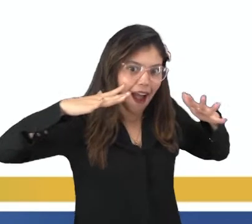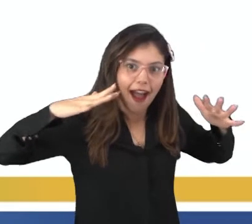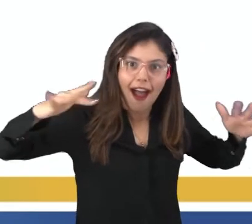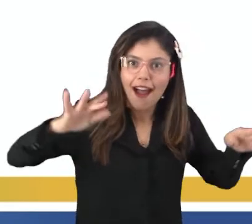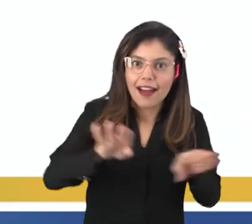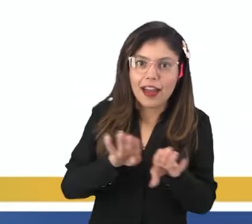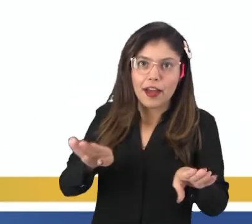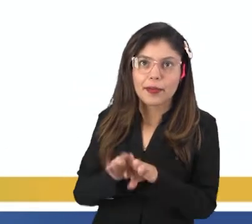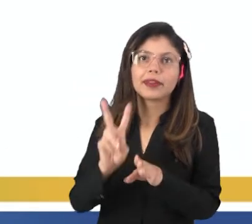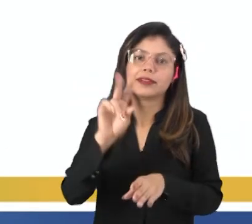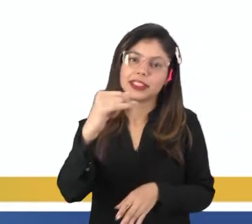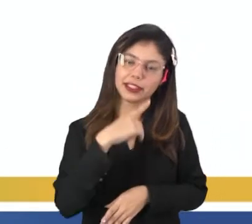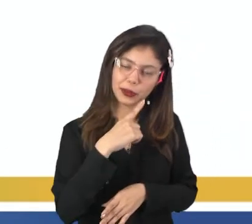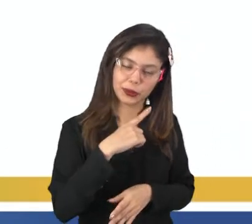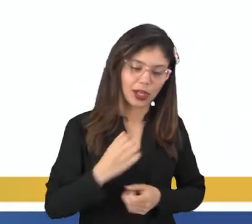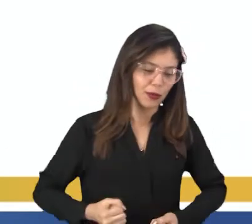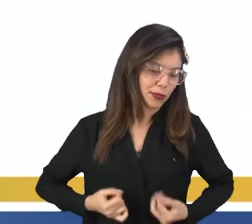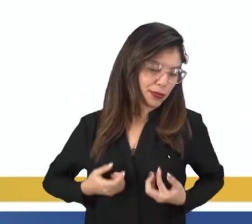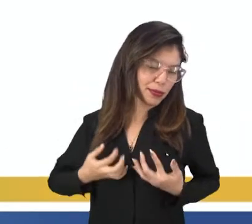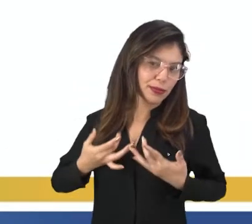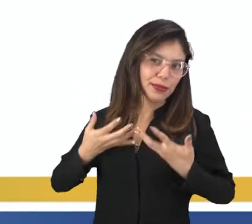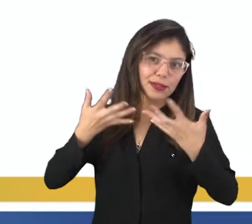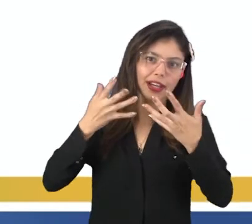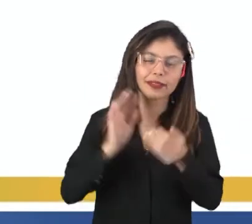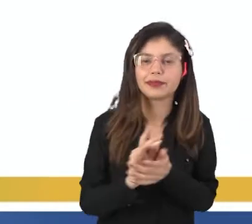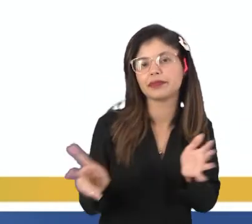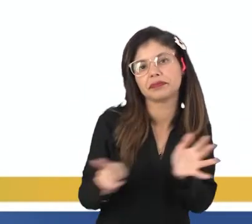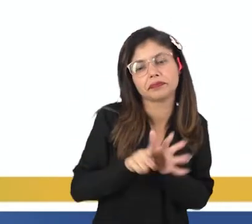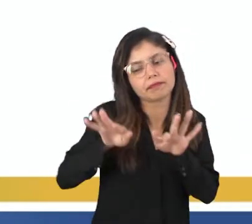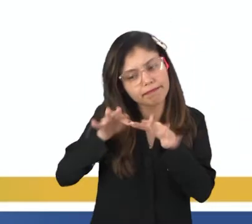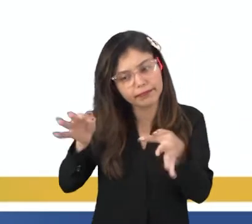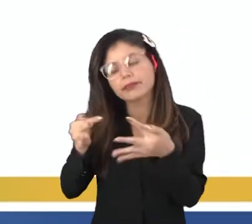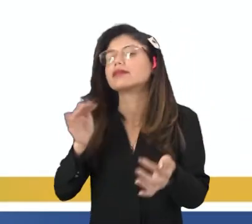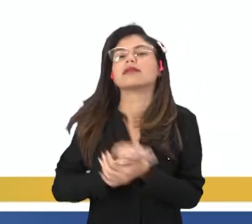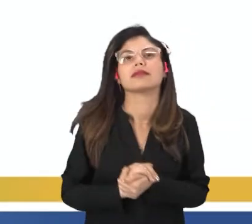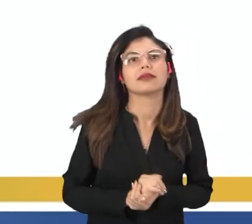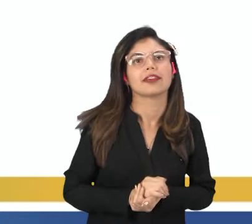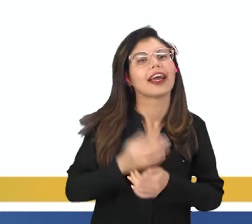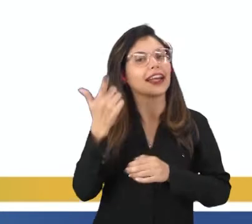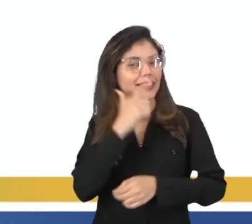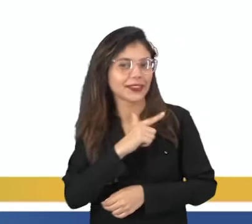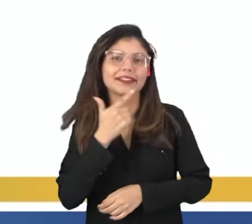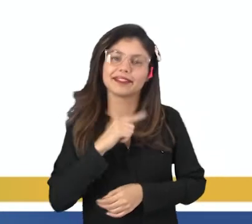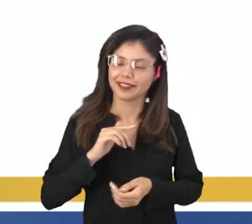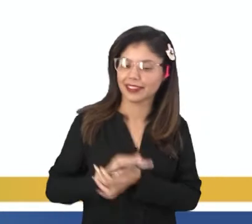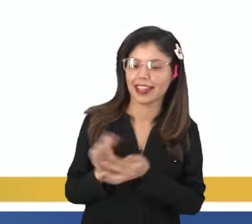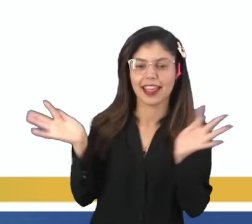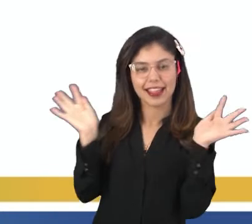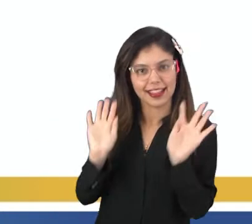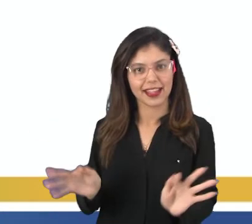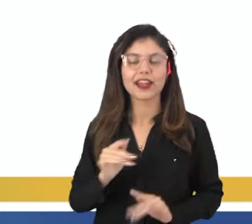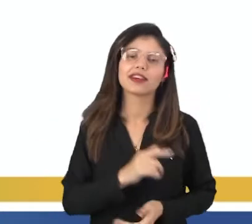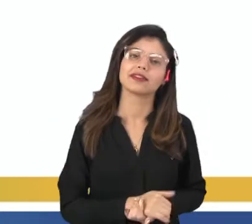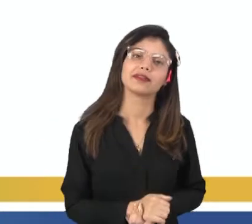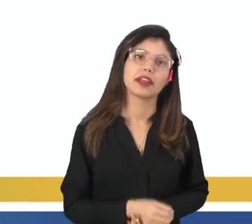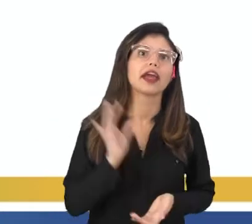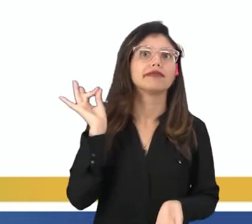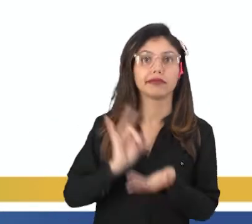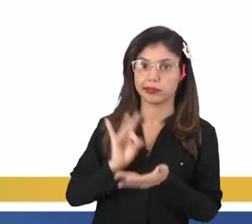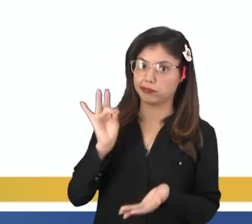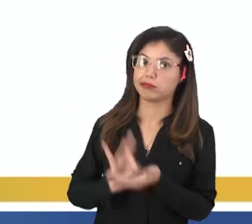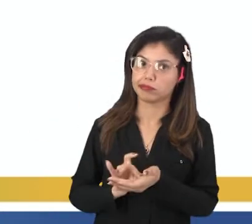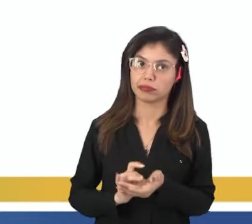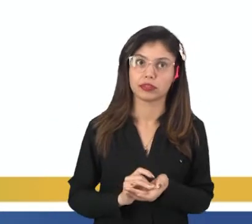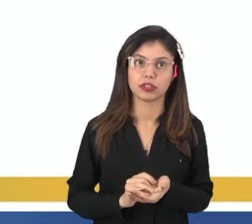com os efeitos especiais e se emocionar com o roteiro simples que diverte e traz uma carga de pura